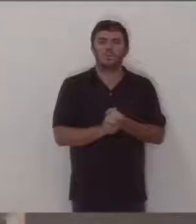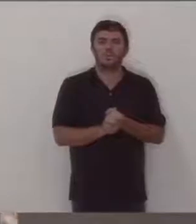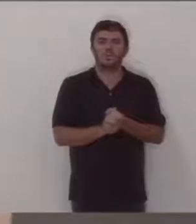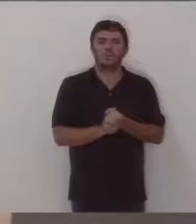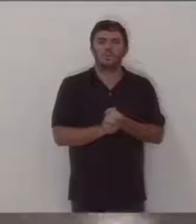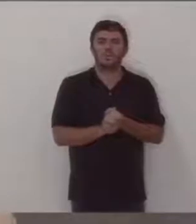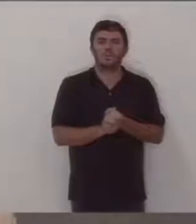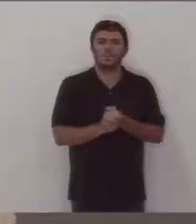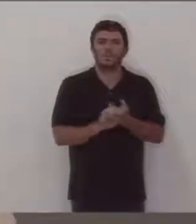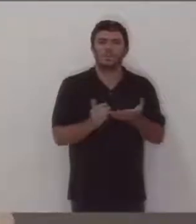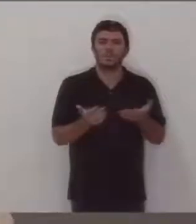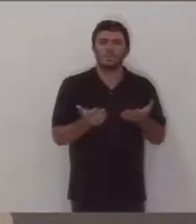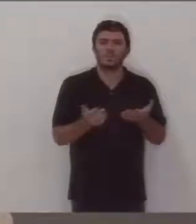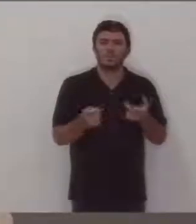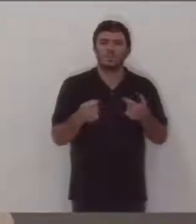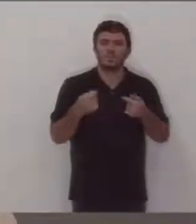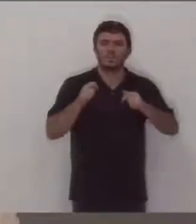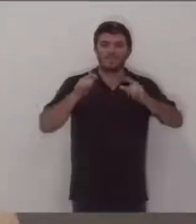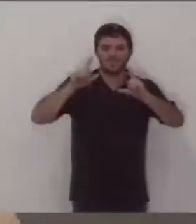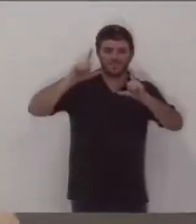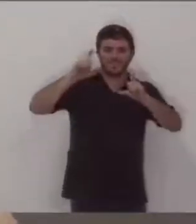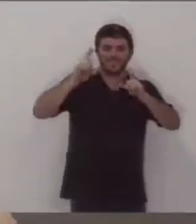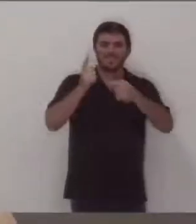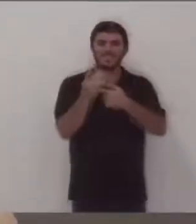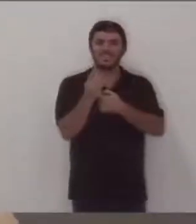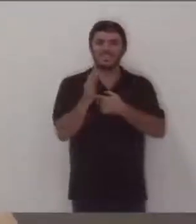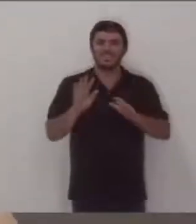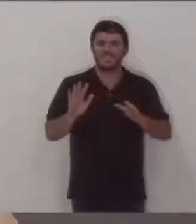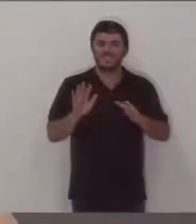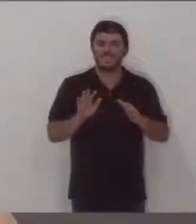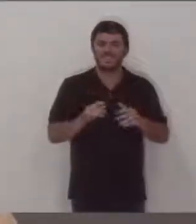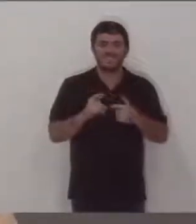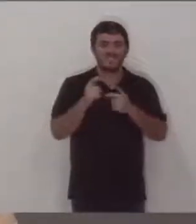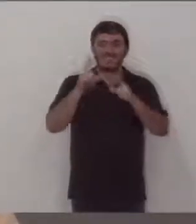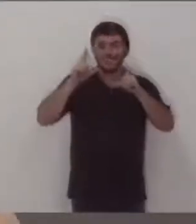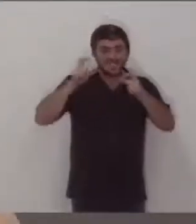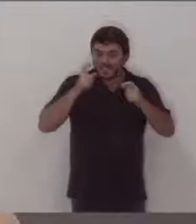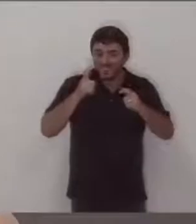Tem que ajudar, né? Porque se não for a pose, fica feia, né?